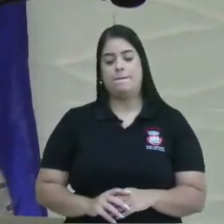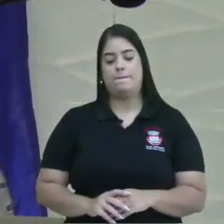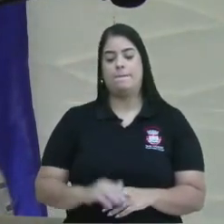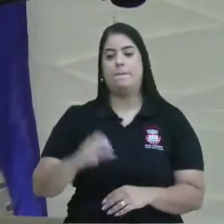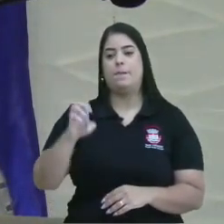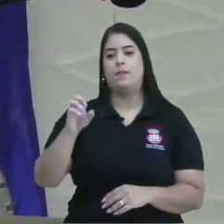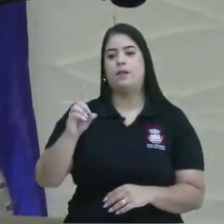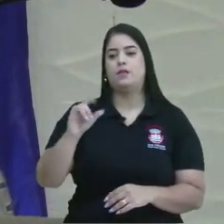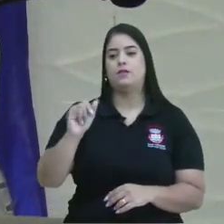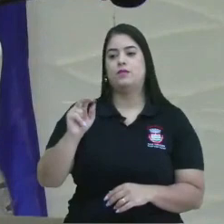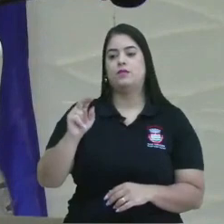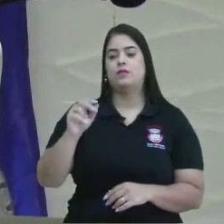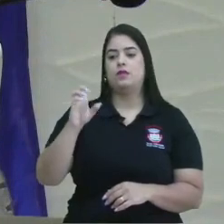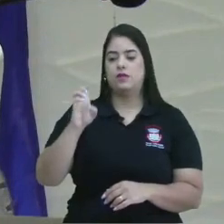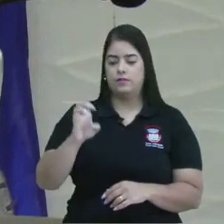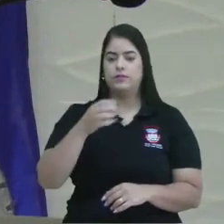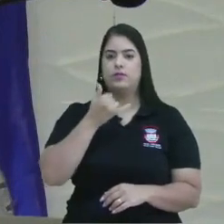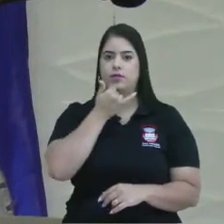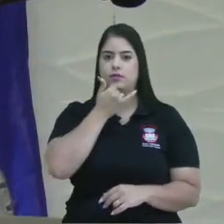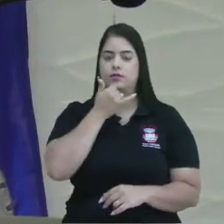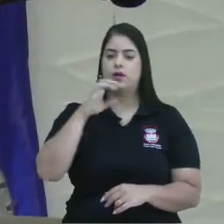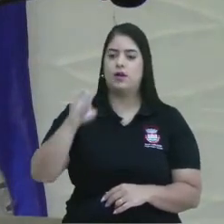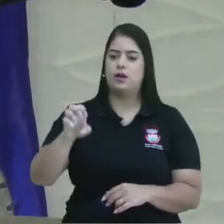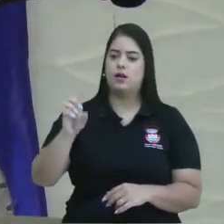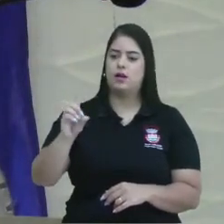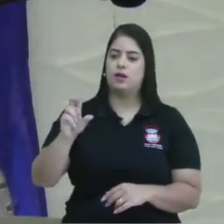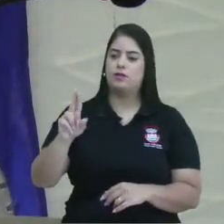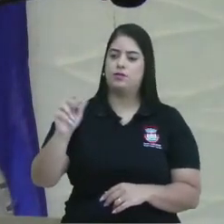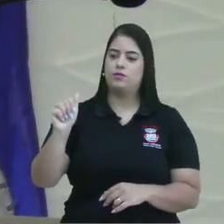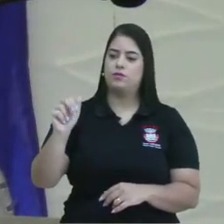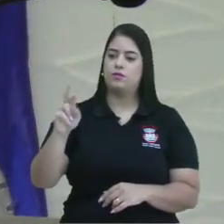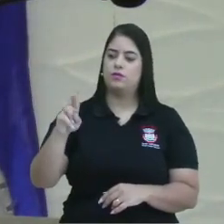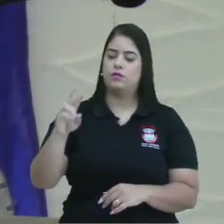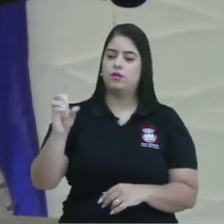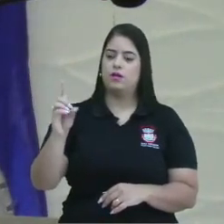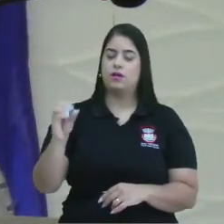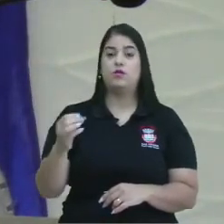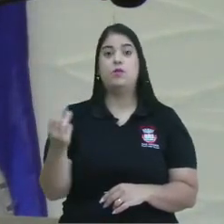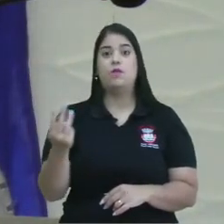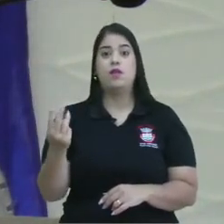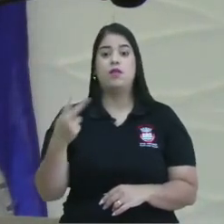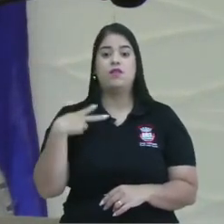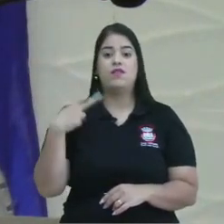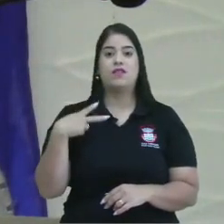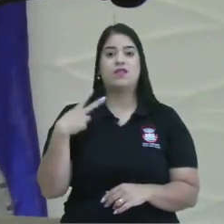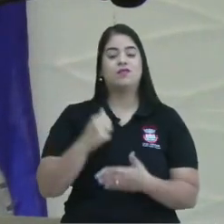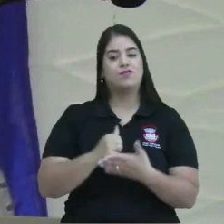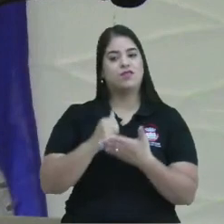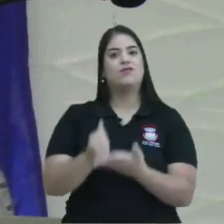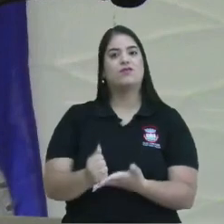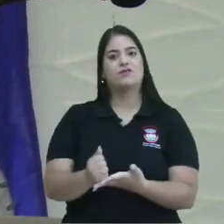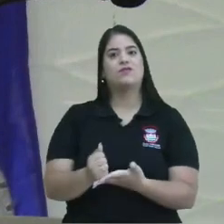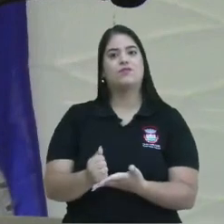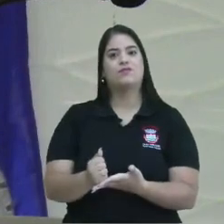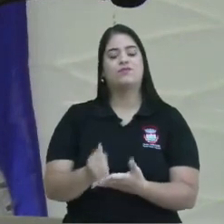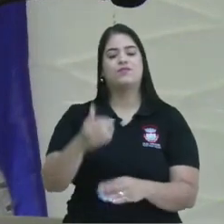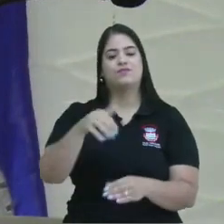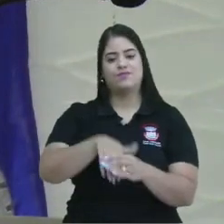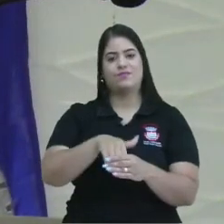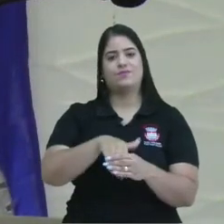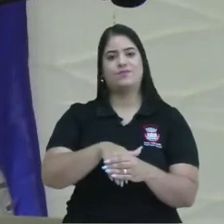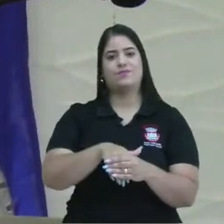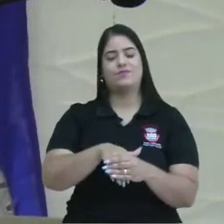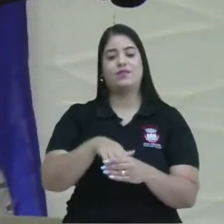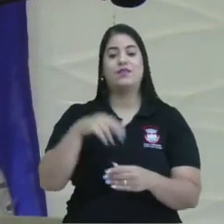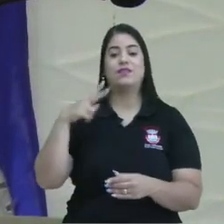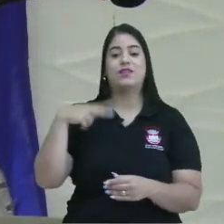Eduardo da Fonte, um trator para os três vereadores que apoiou Eduardo no último pleito eleitoral.